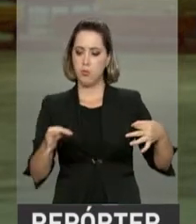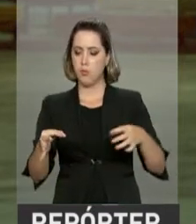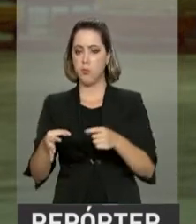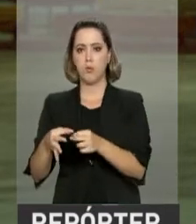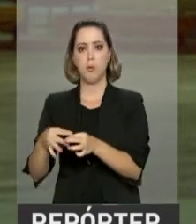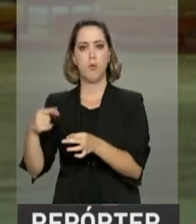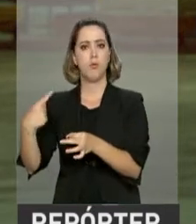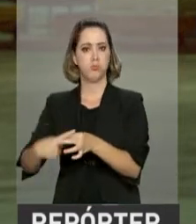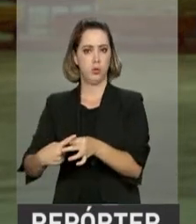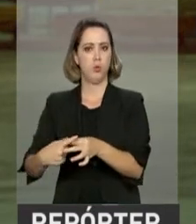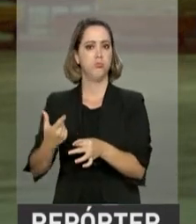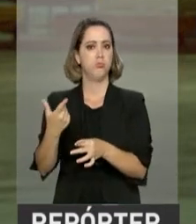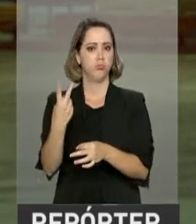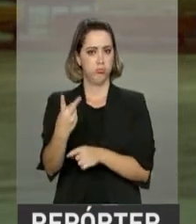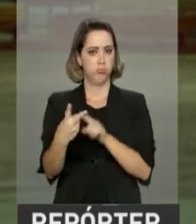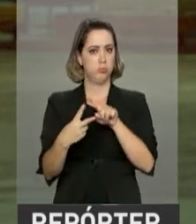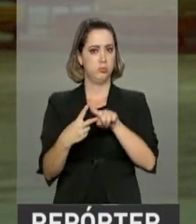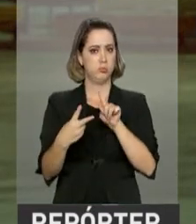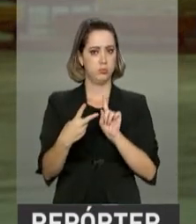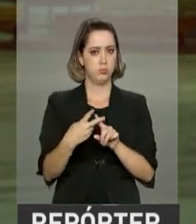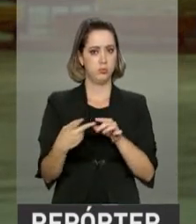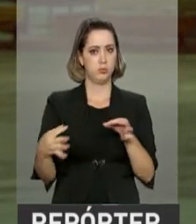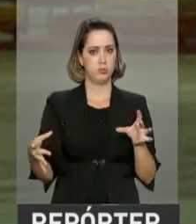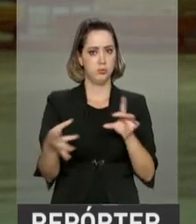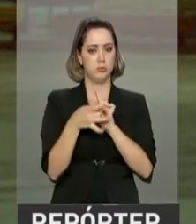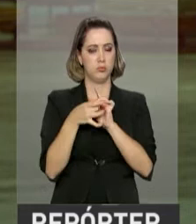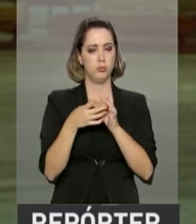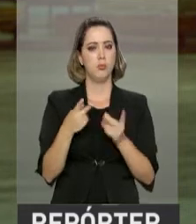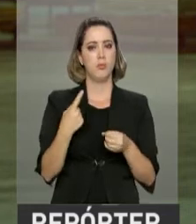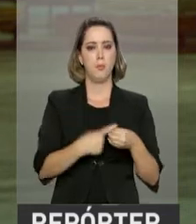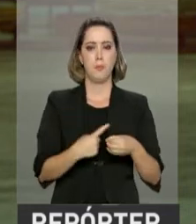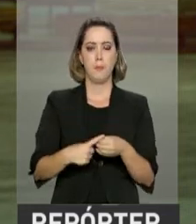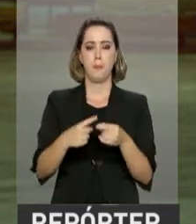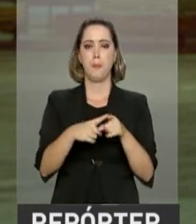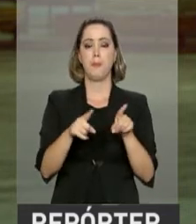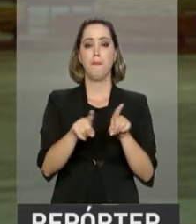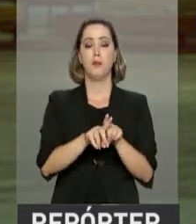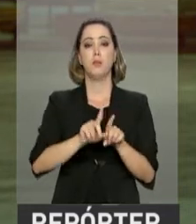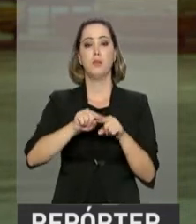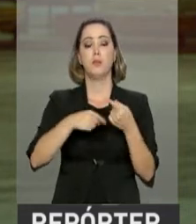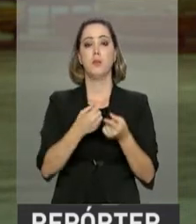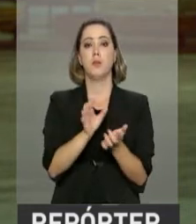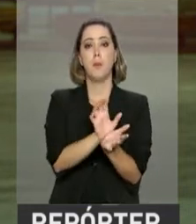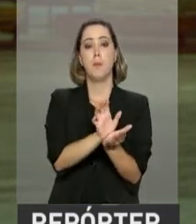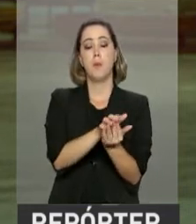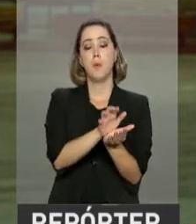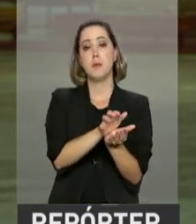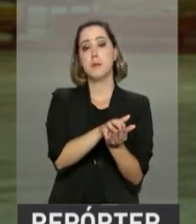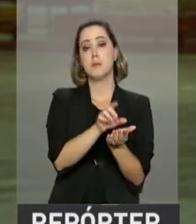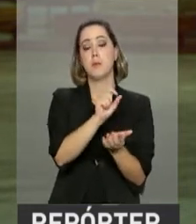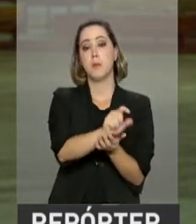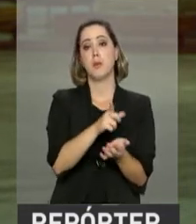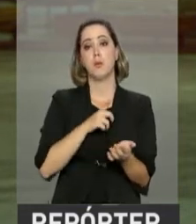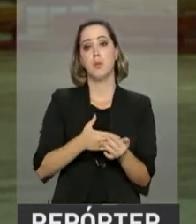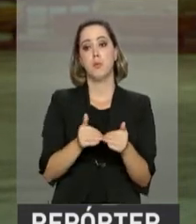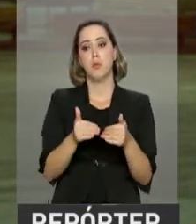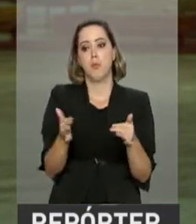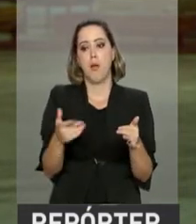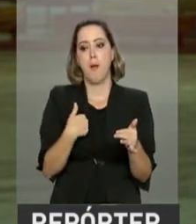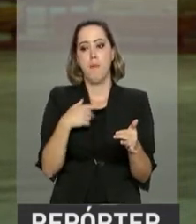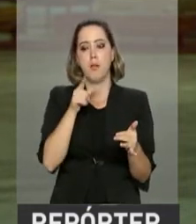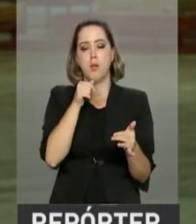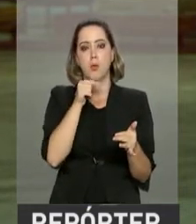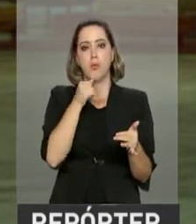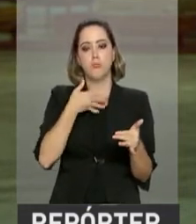pessoa na paraíba em sertânia pernambuco o presidente participa da cerimônia de abertura da comporta do